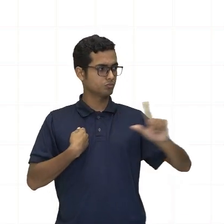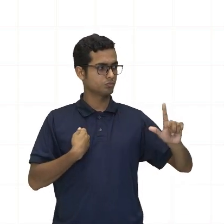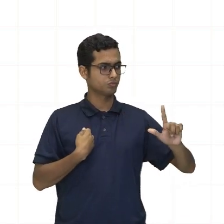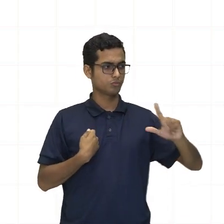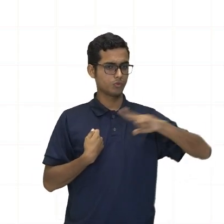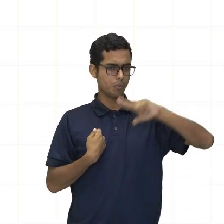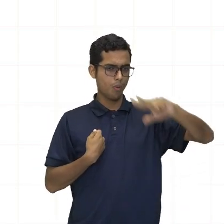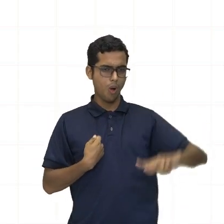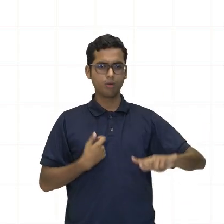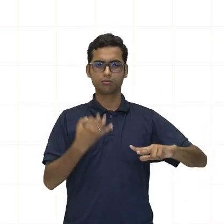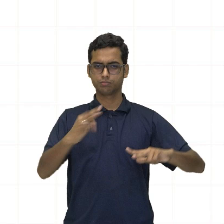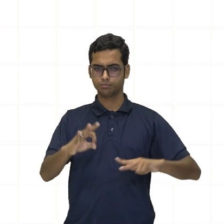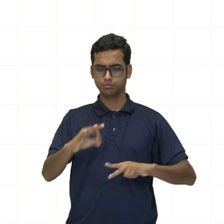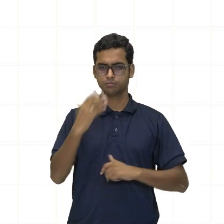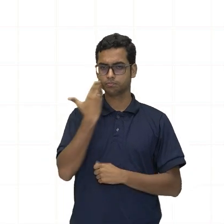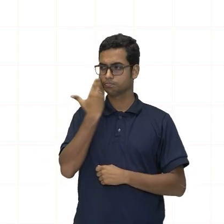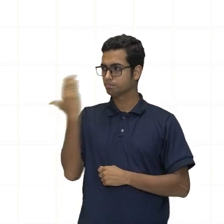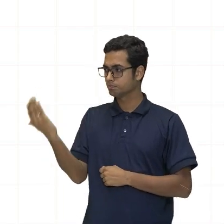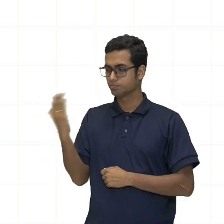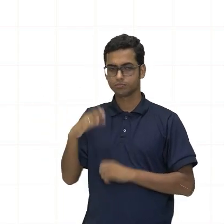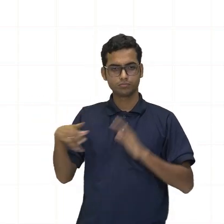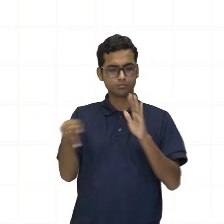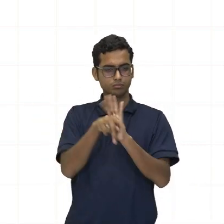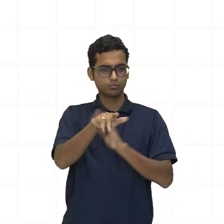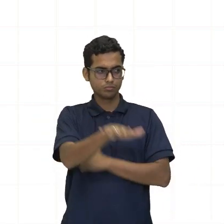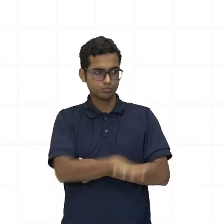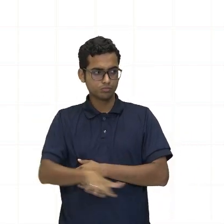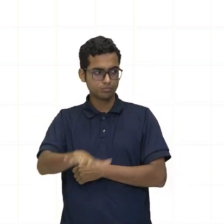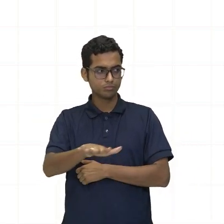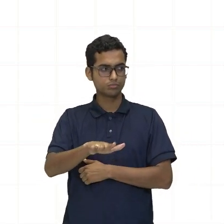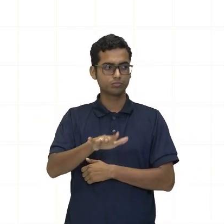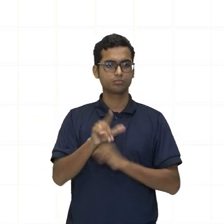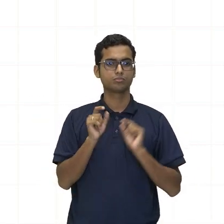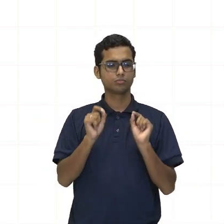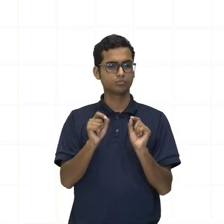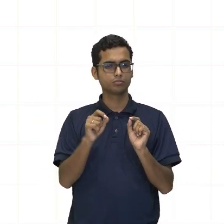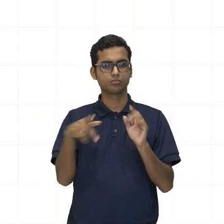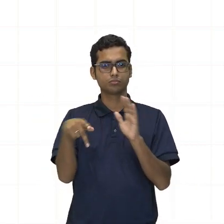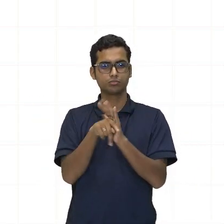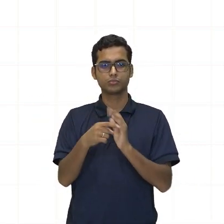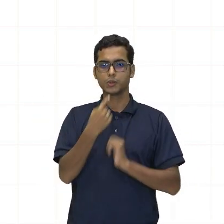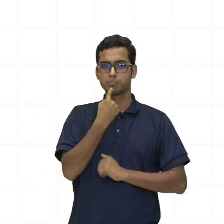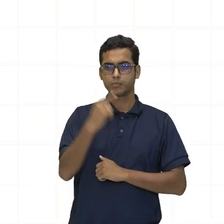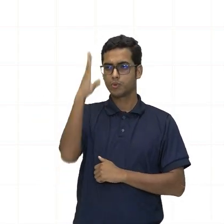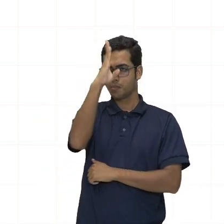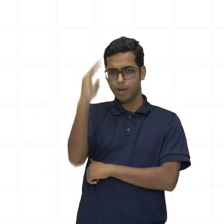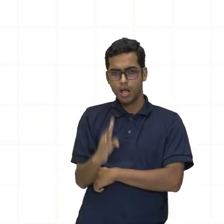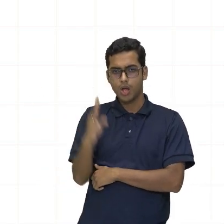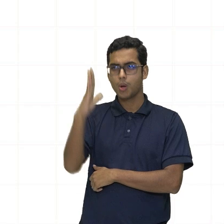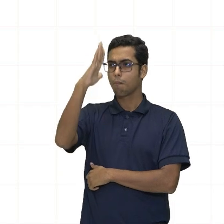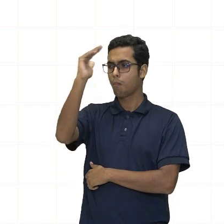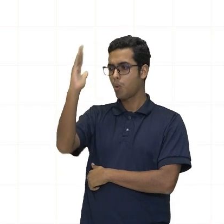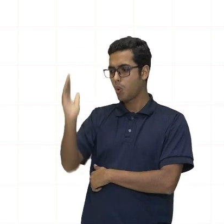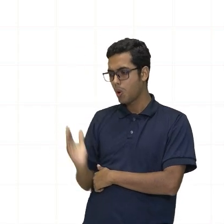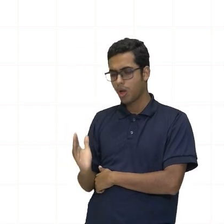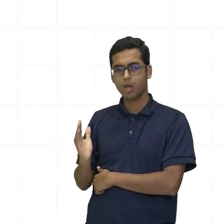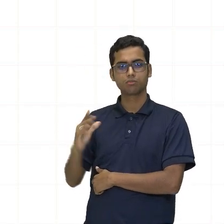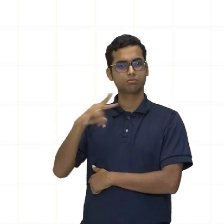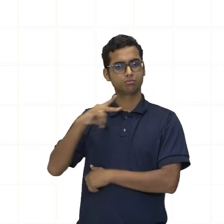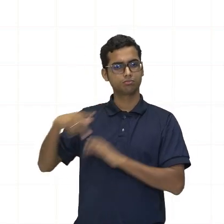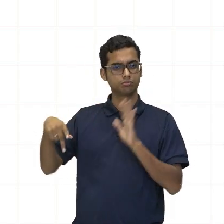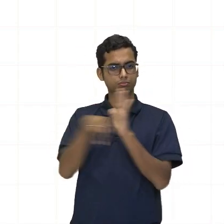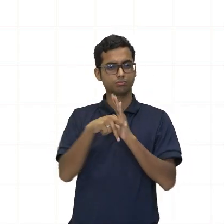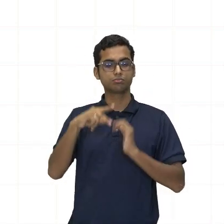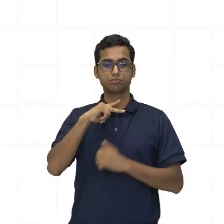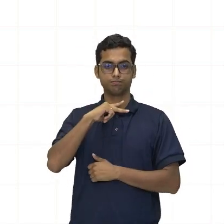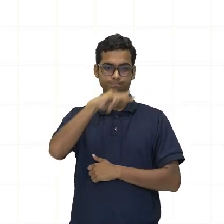Portugal. Ou seja, essas terras aqui que estão na costa brasileira, elas pertenceriam a Portugal,